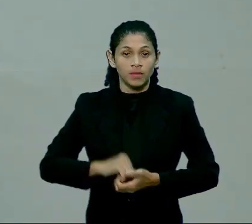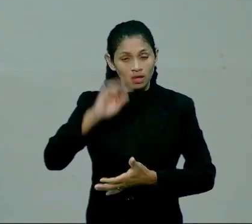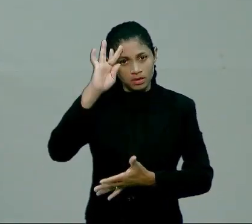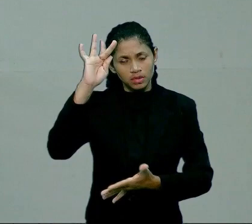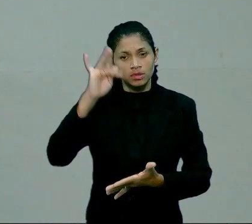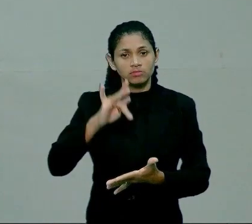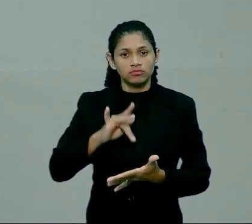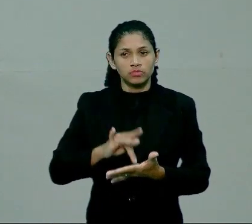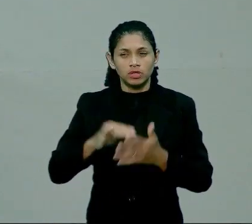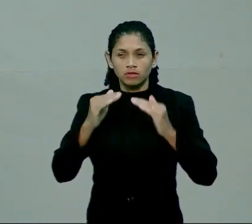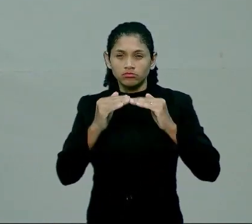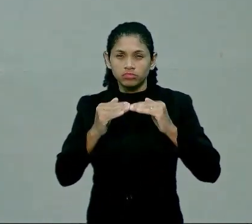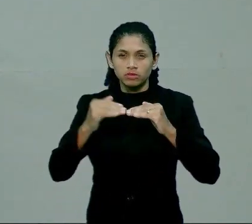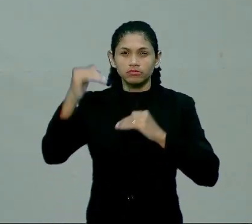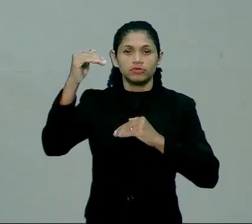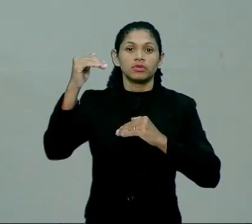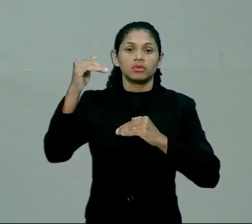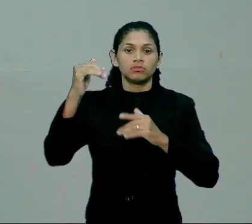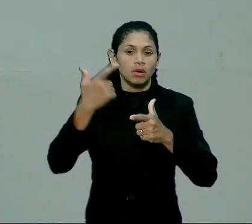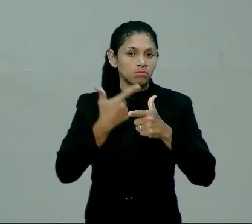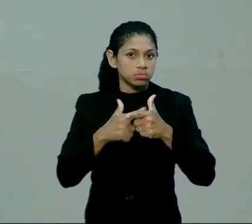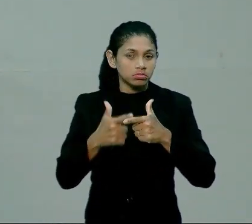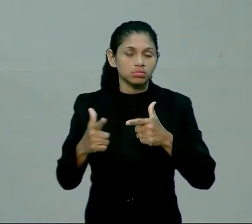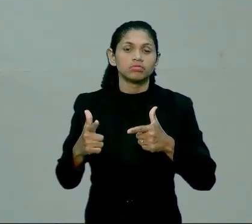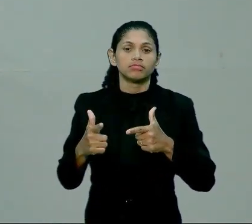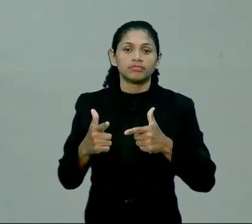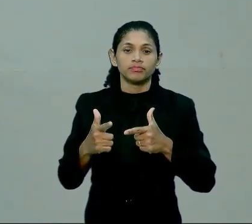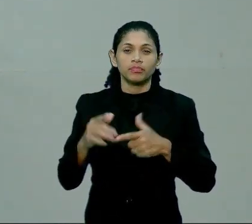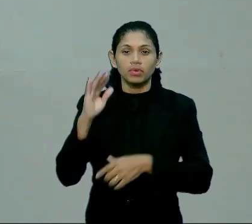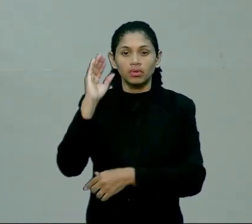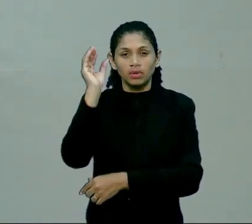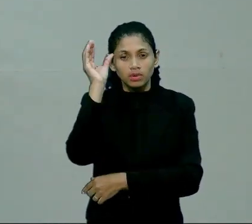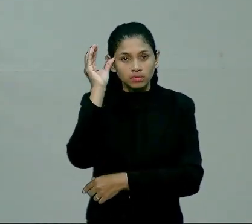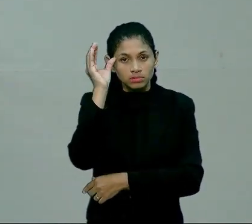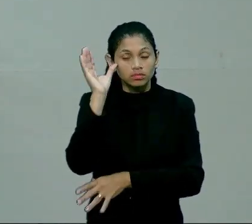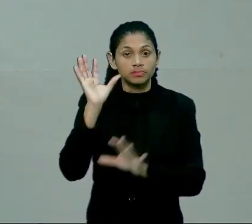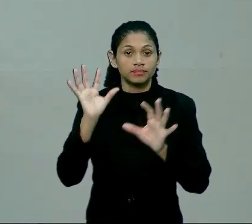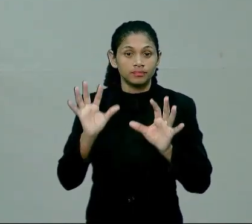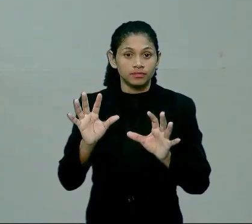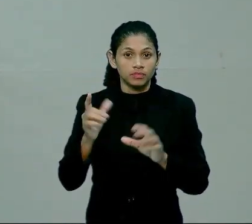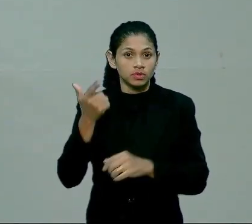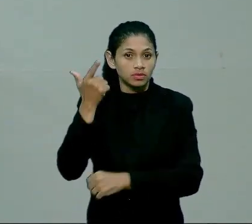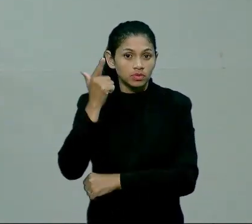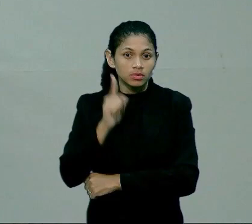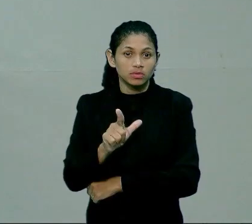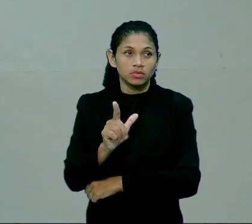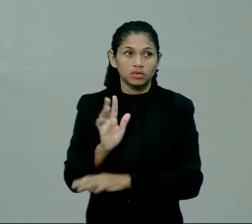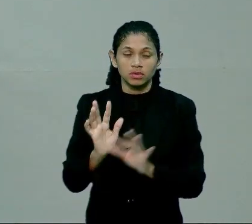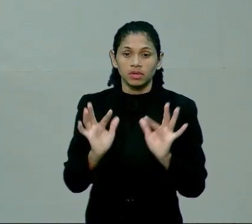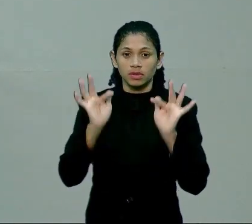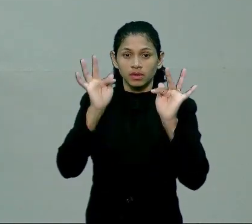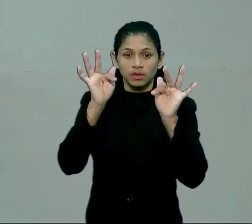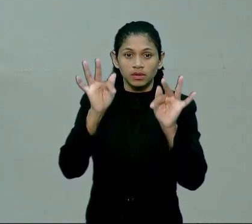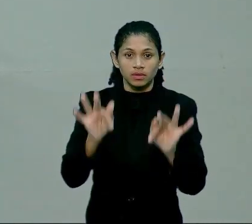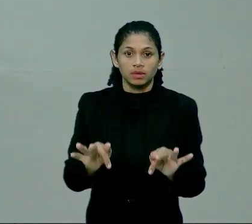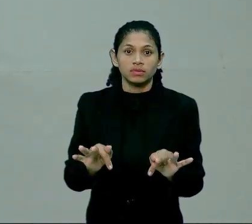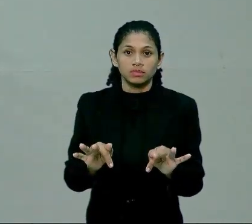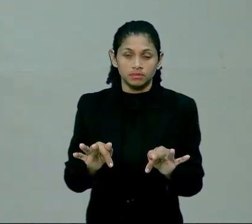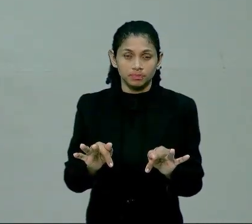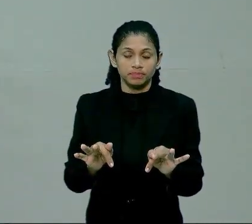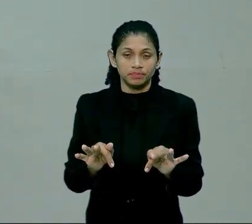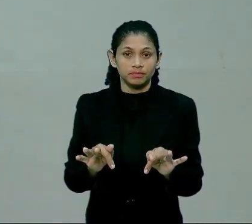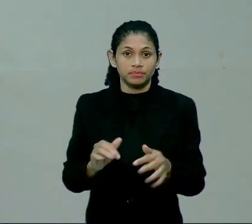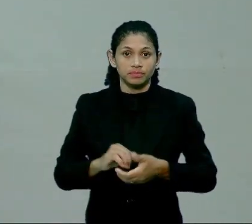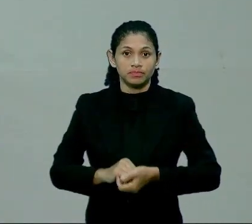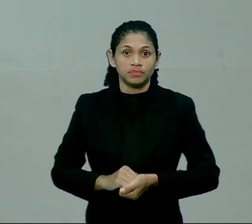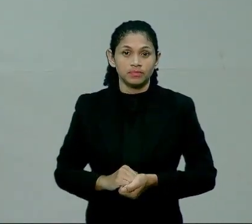essa elevação, essa problemática. Então, compreendendo isso, eu acho que a gente consegue finalizar